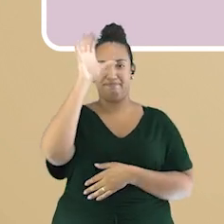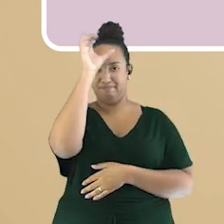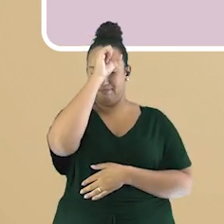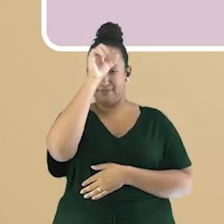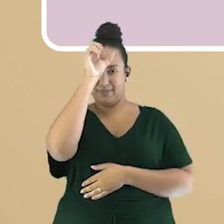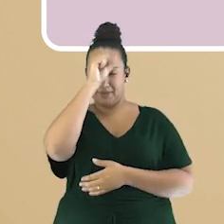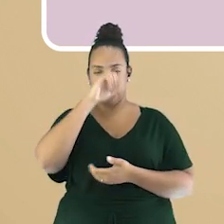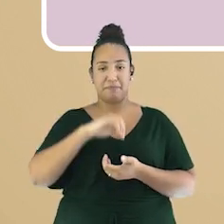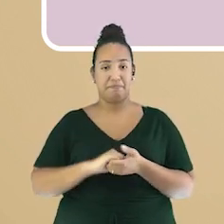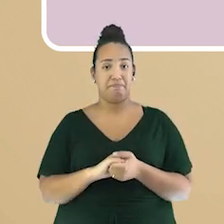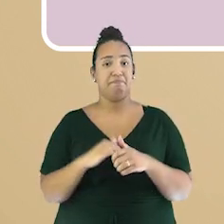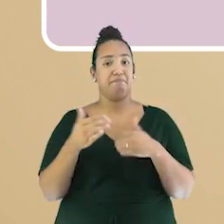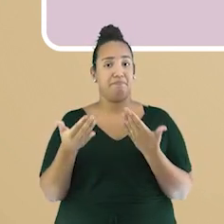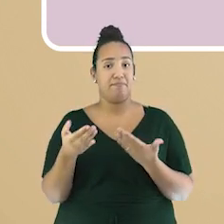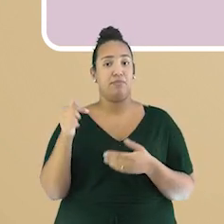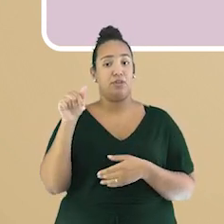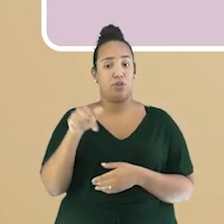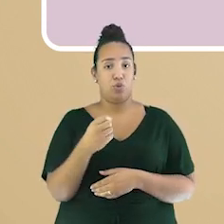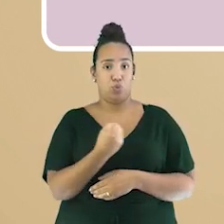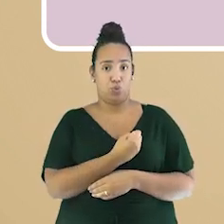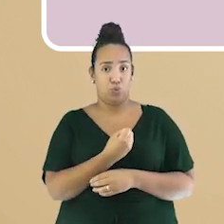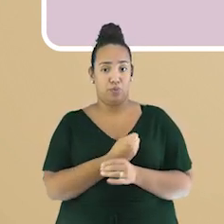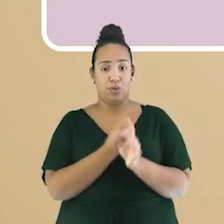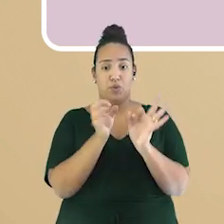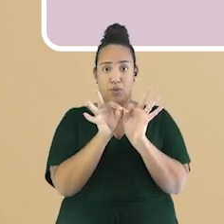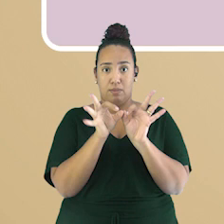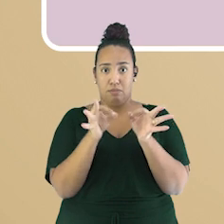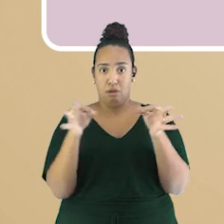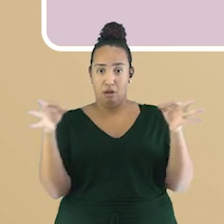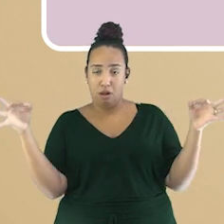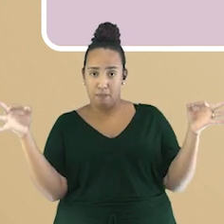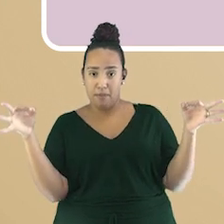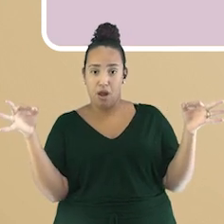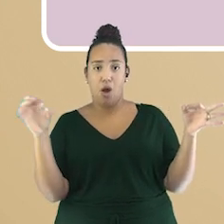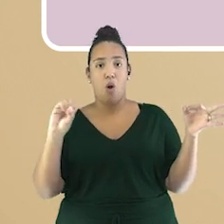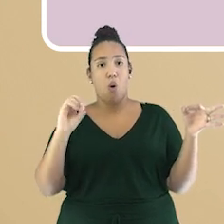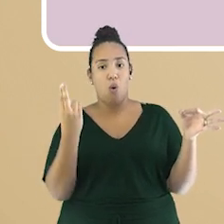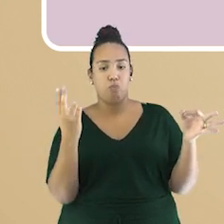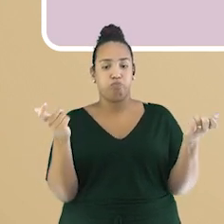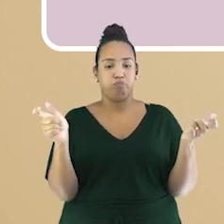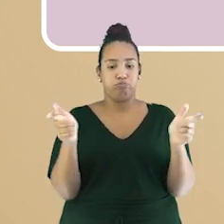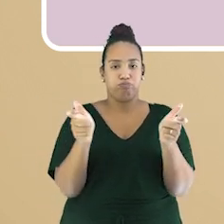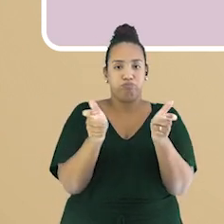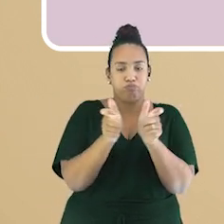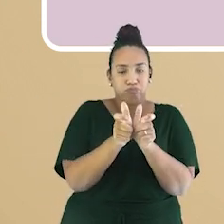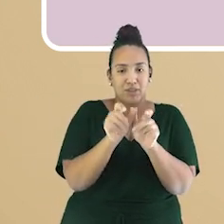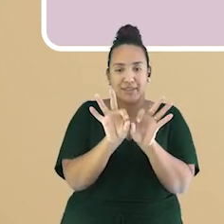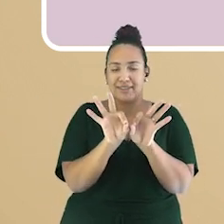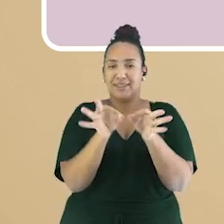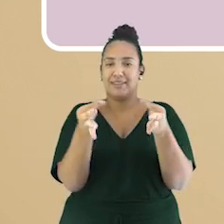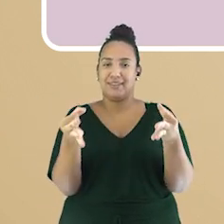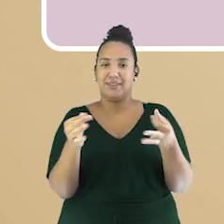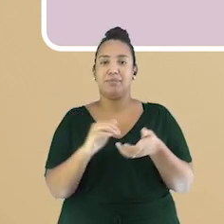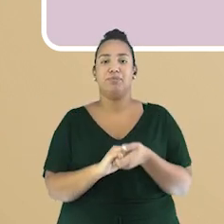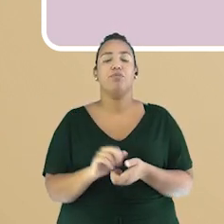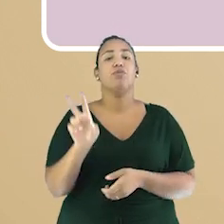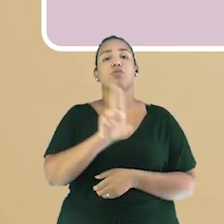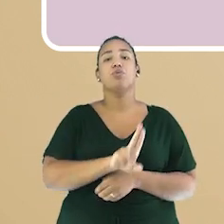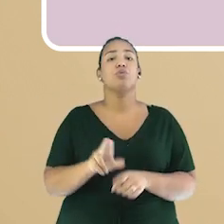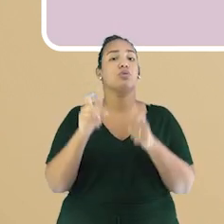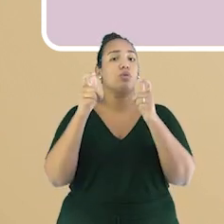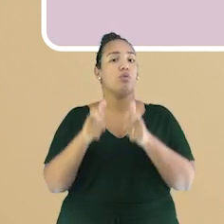números muito grandes e muito pequenos e simplificá-los. É muito usado na astronomia,